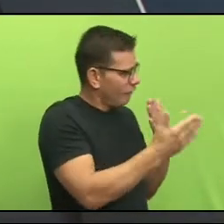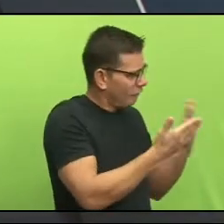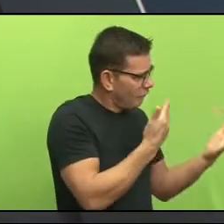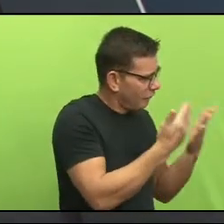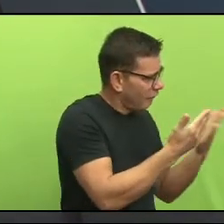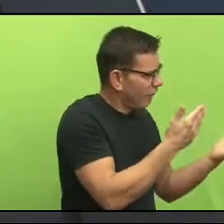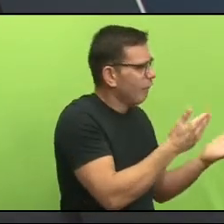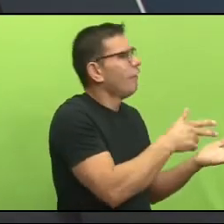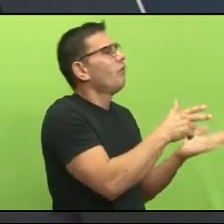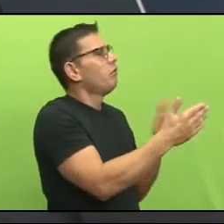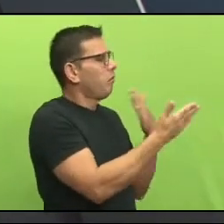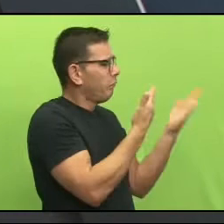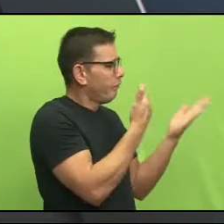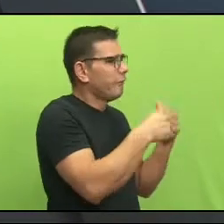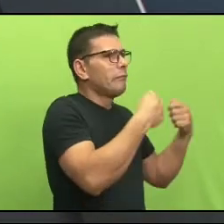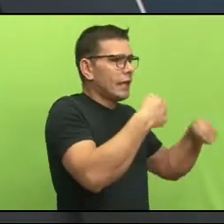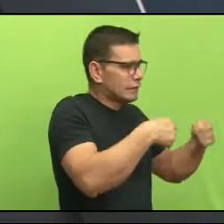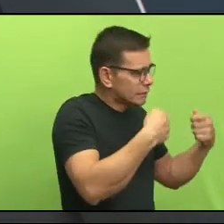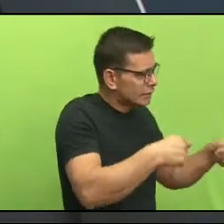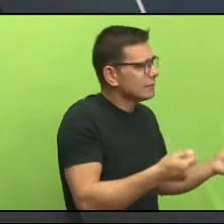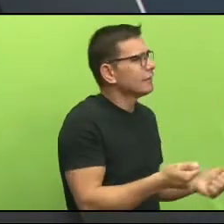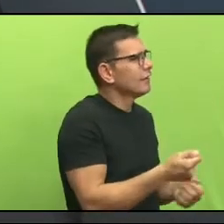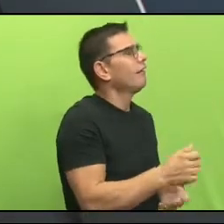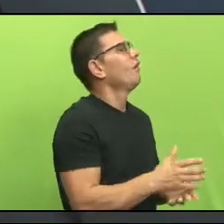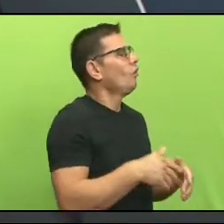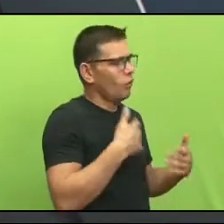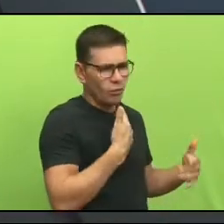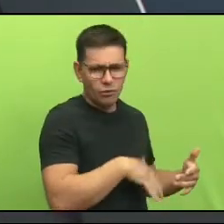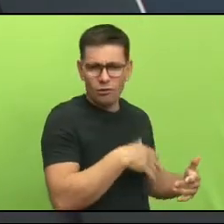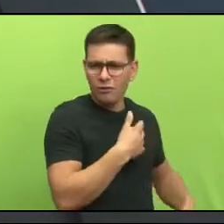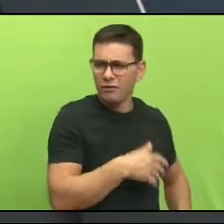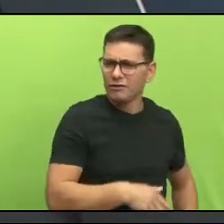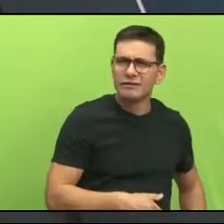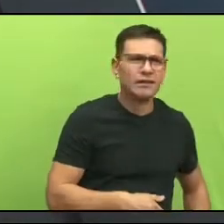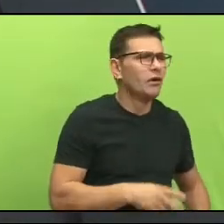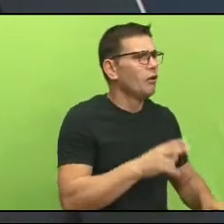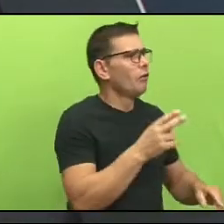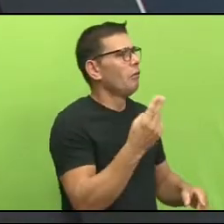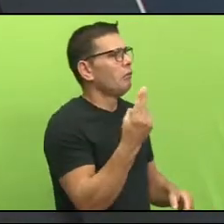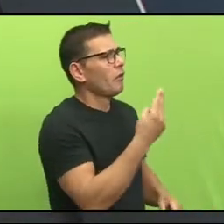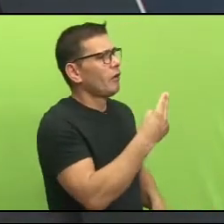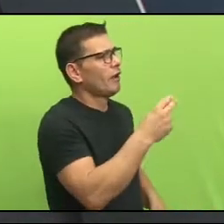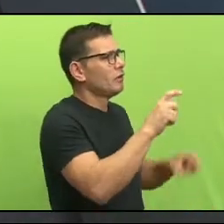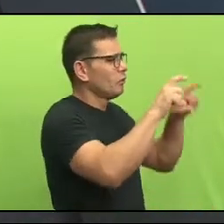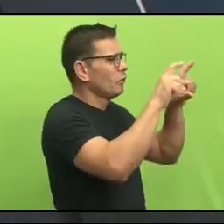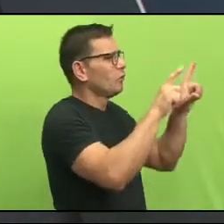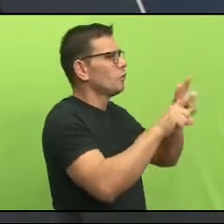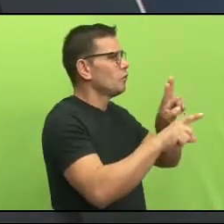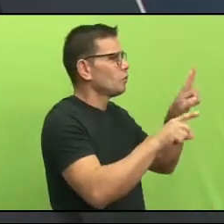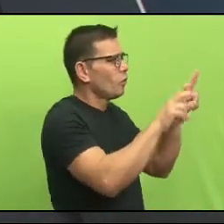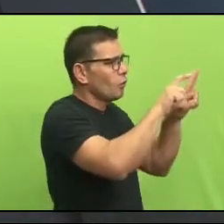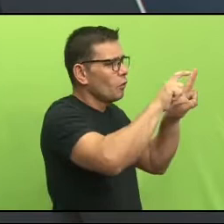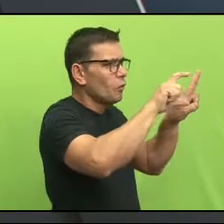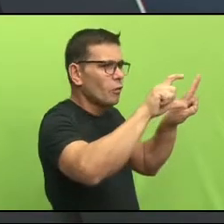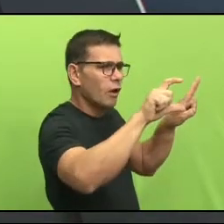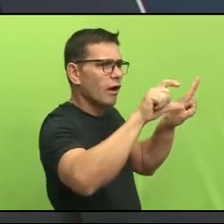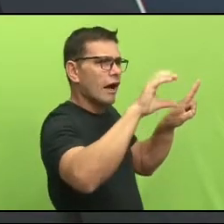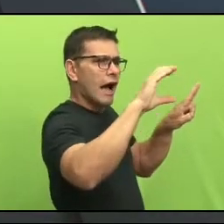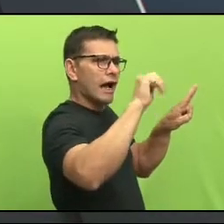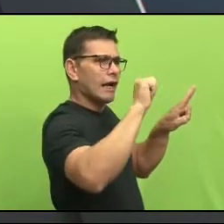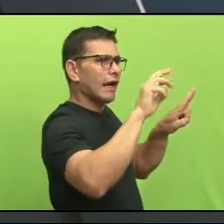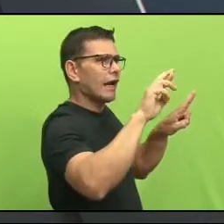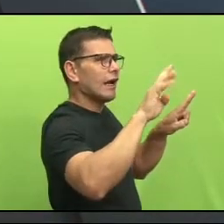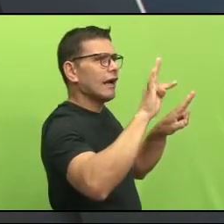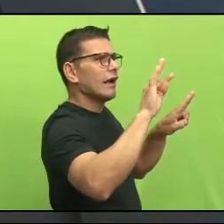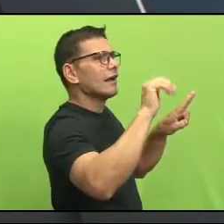com Sério? certeza. Mais do que todo mundo. É porque recebe problema de todo mundo também, né? Também, também. Agora, uma coisa que eu